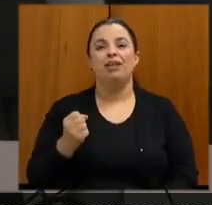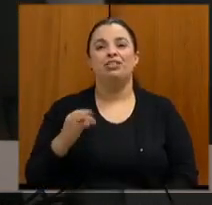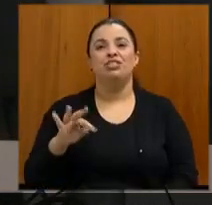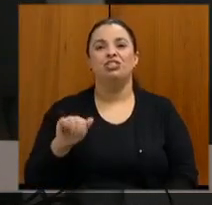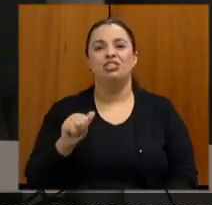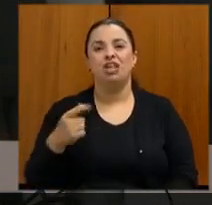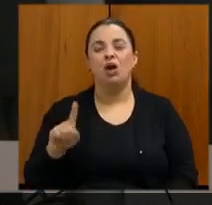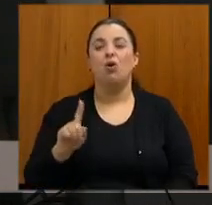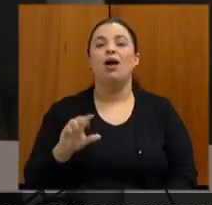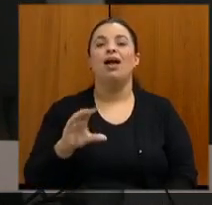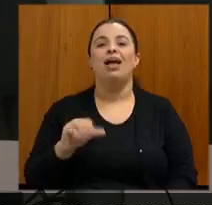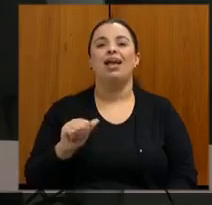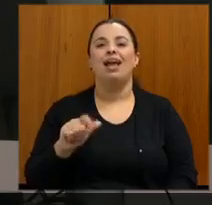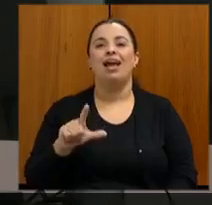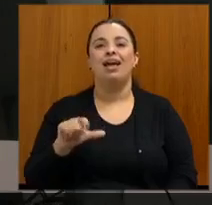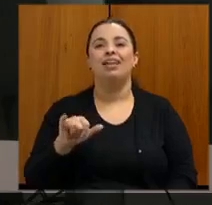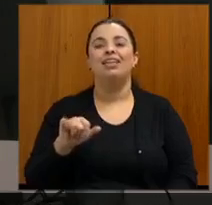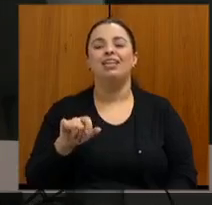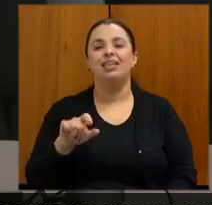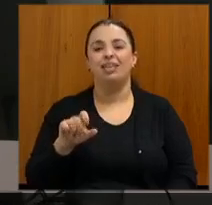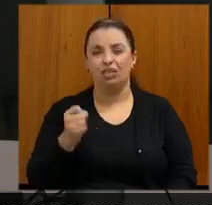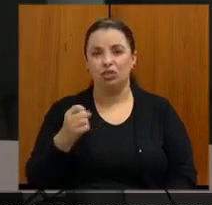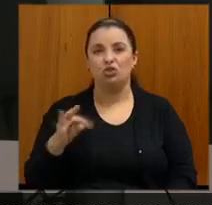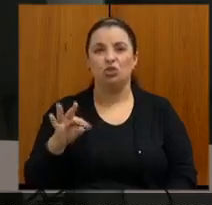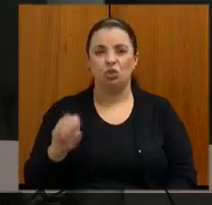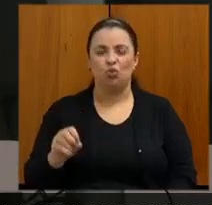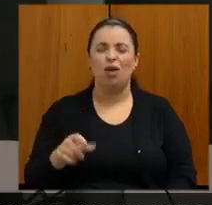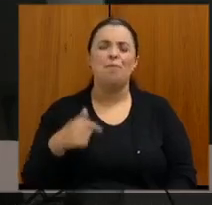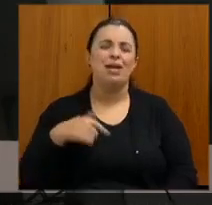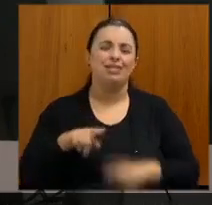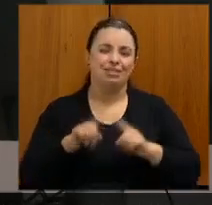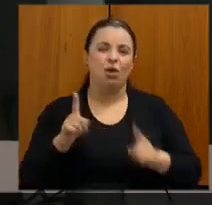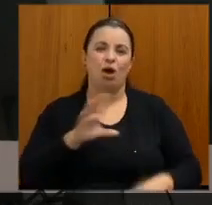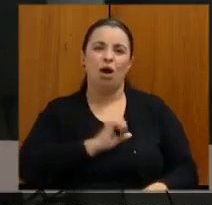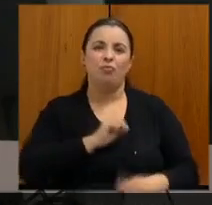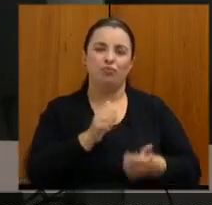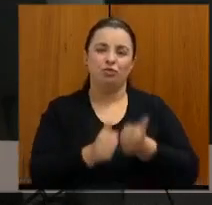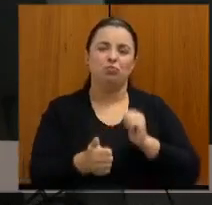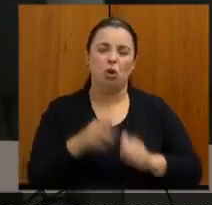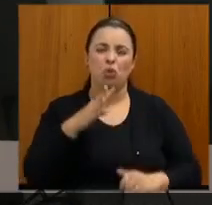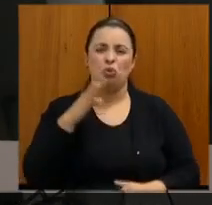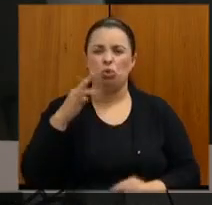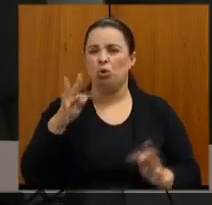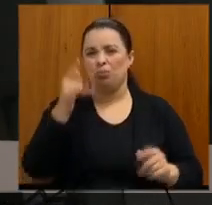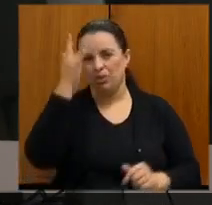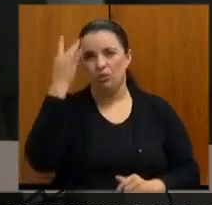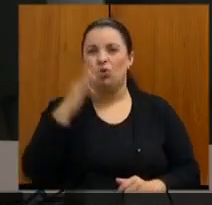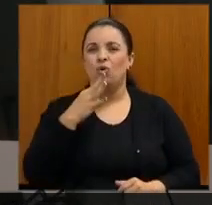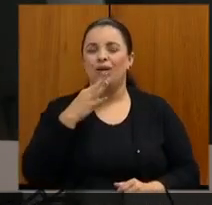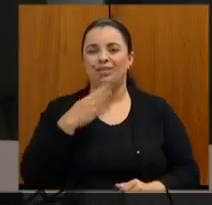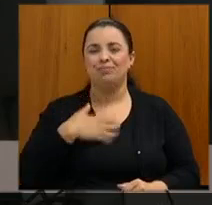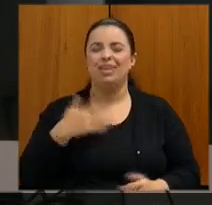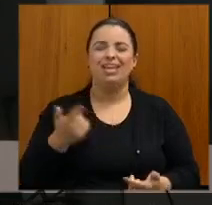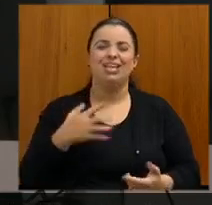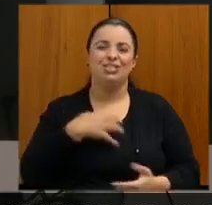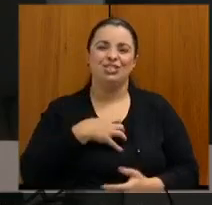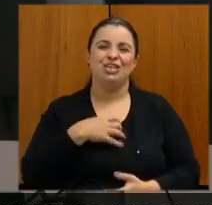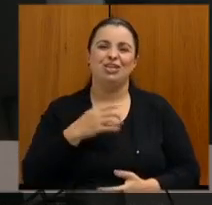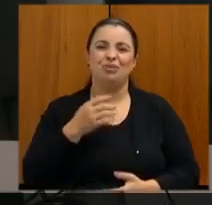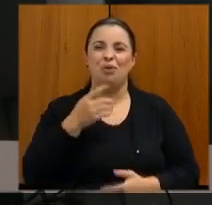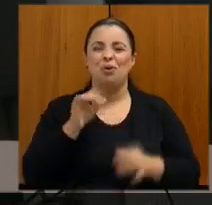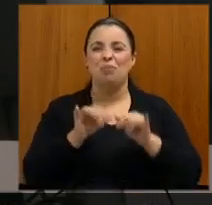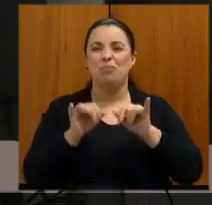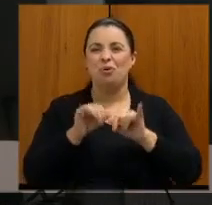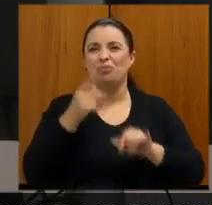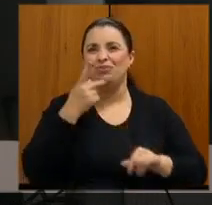pessoas não mas eu vejo com time de futebol lá eu sou bem conhecido mesmo né E nesse jeito bobo te falar diz que o até atrai as pessoas Ah